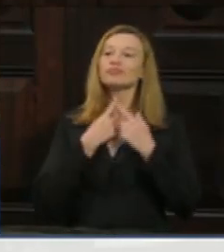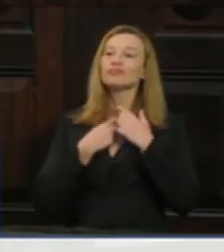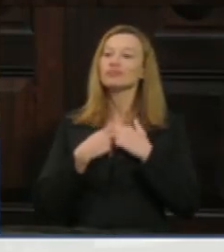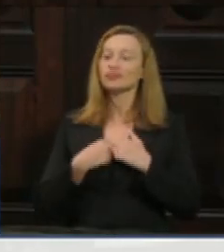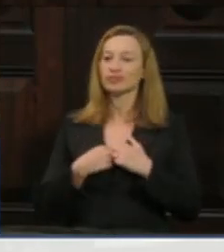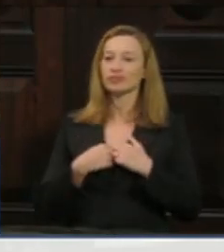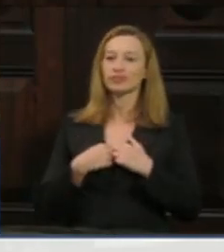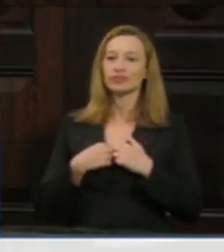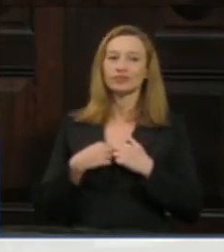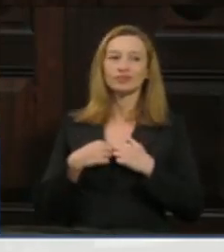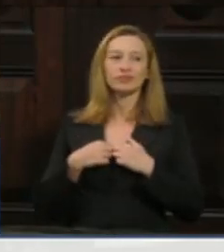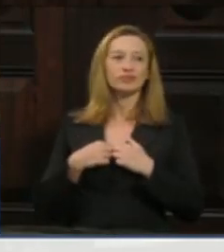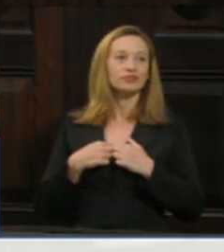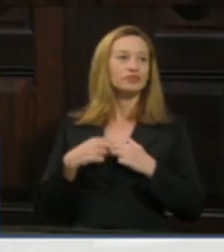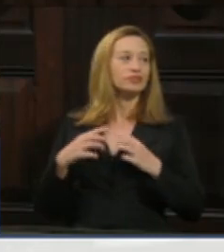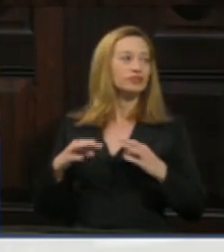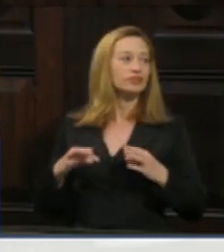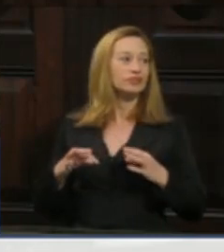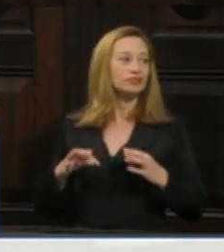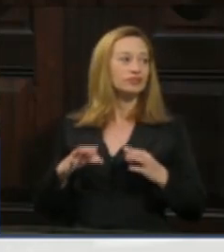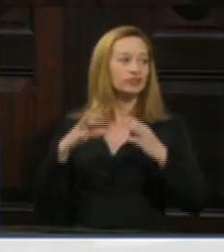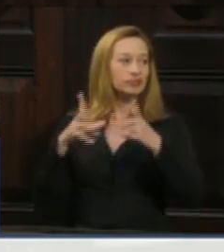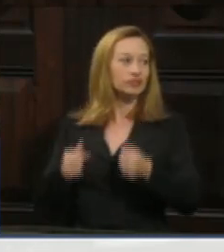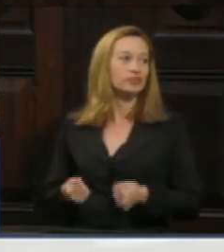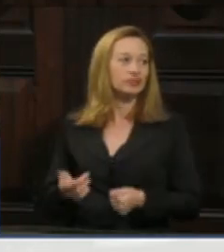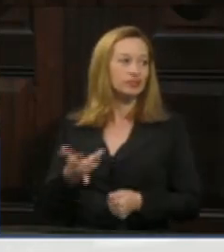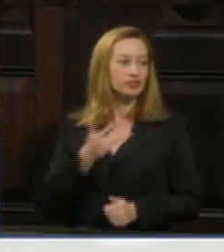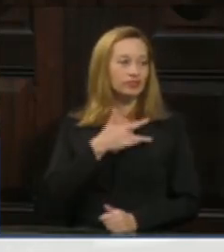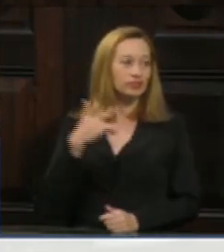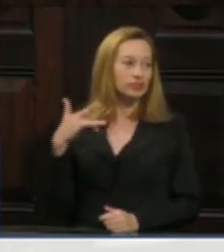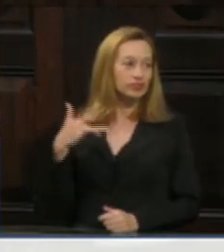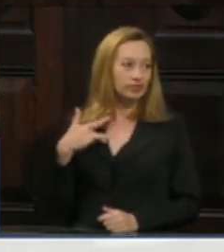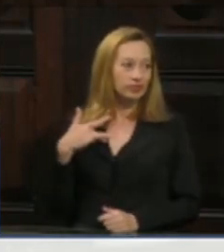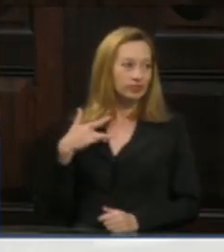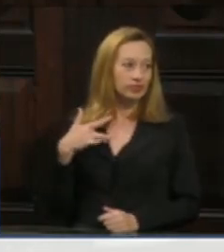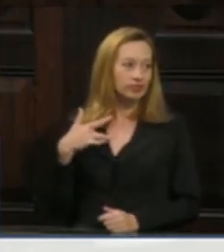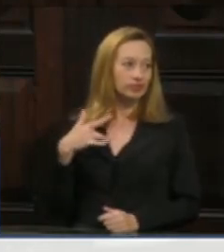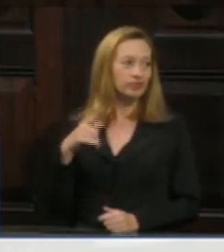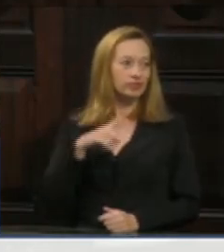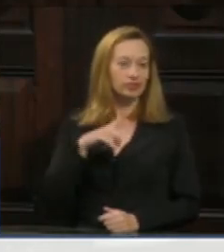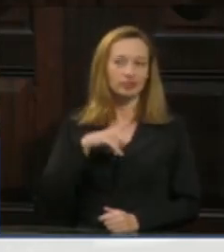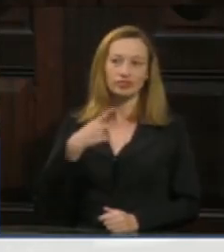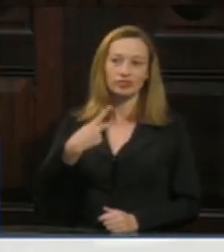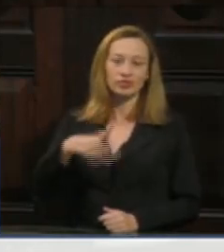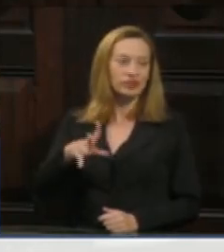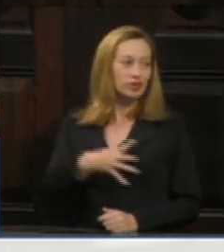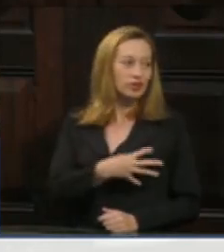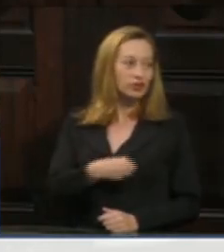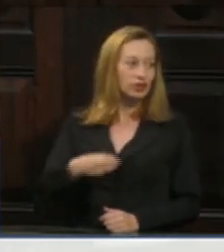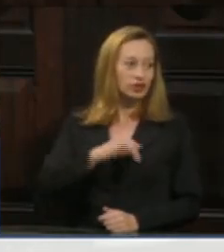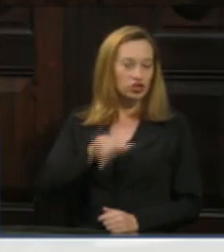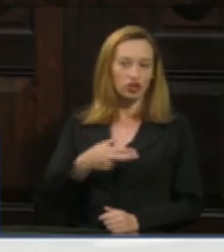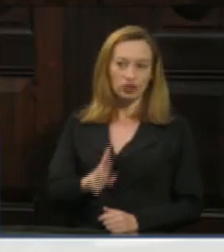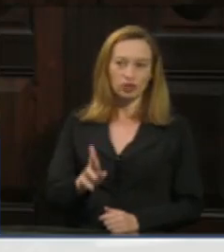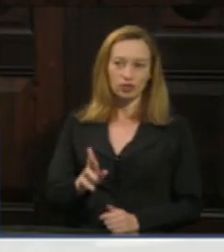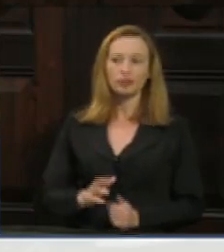Senhor presidente, deputado Jânio Mendes, senhoras e